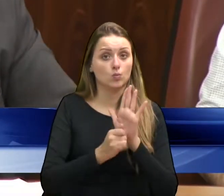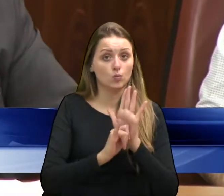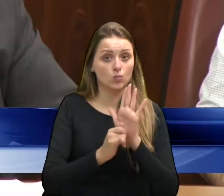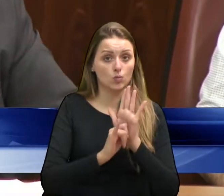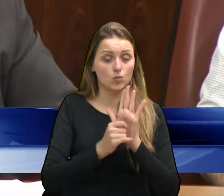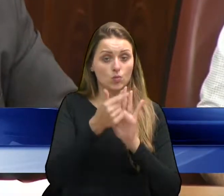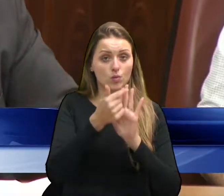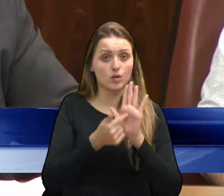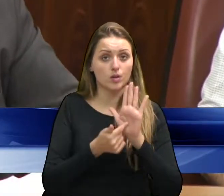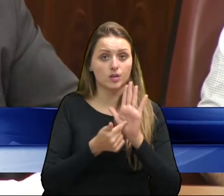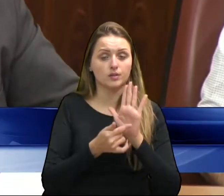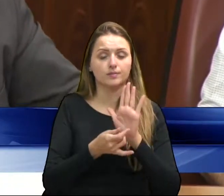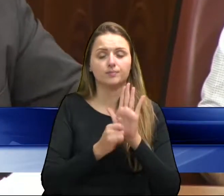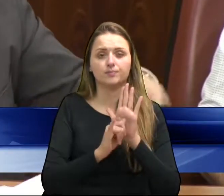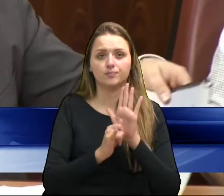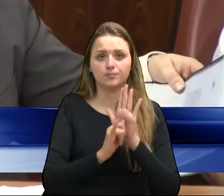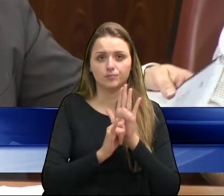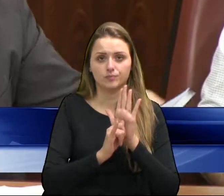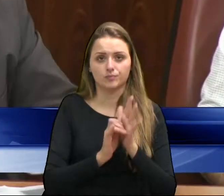que foi